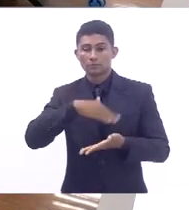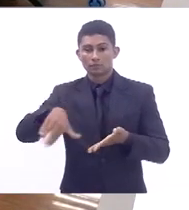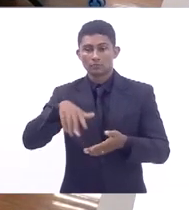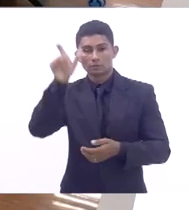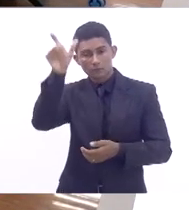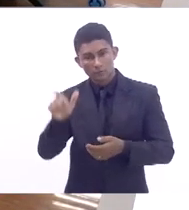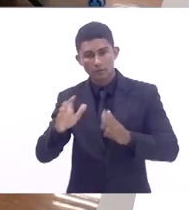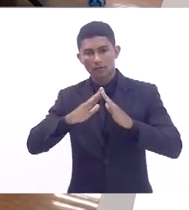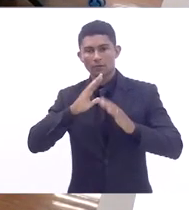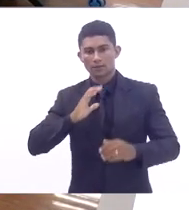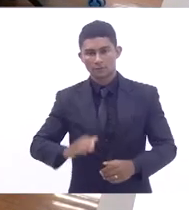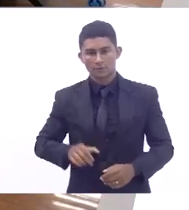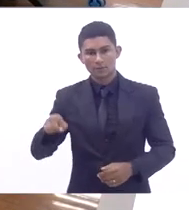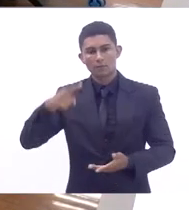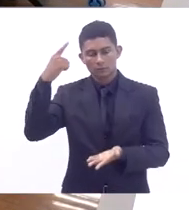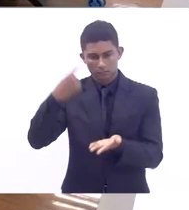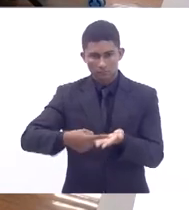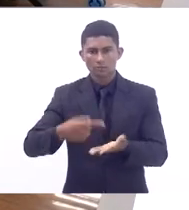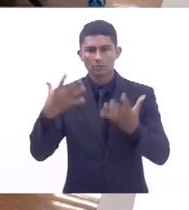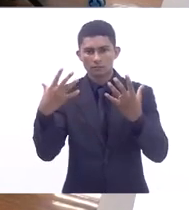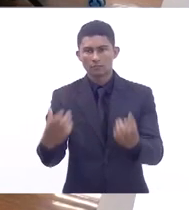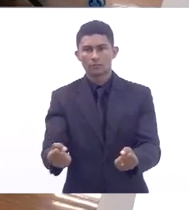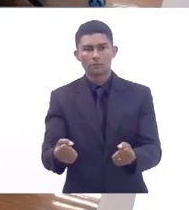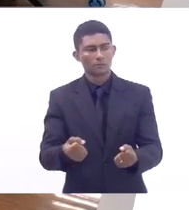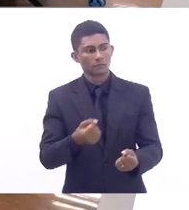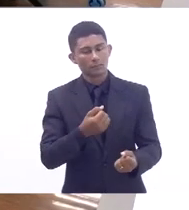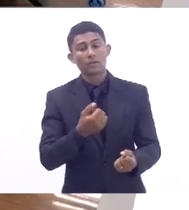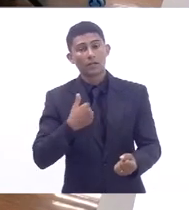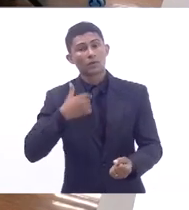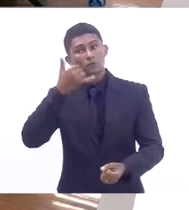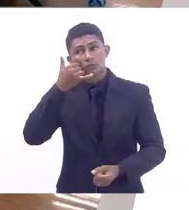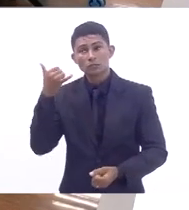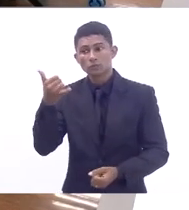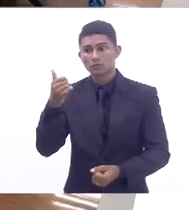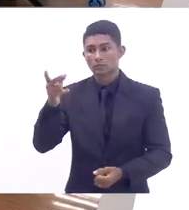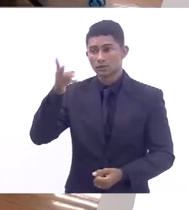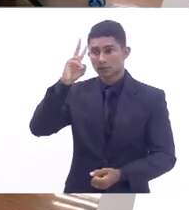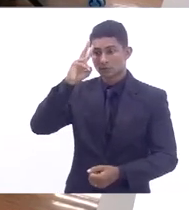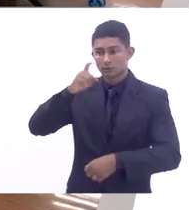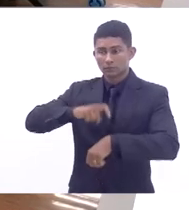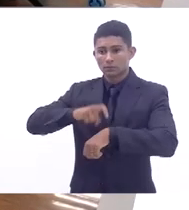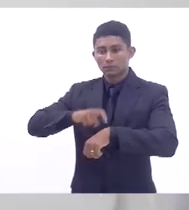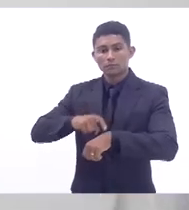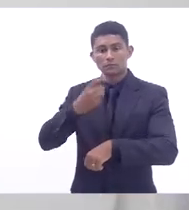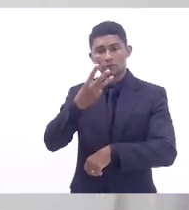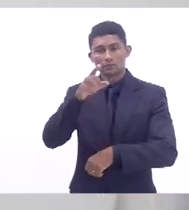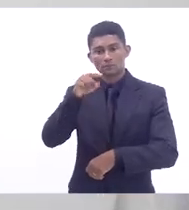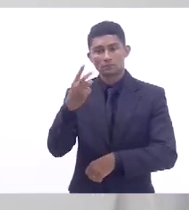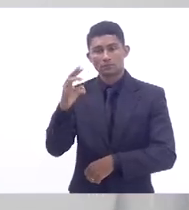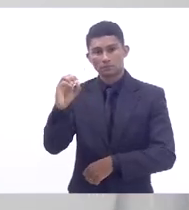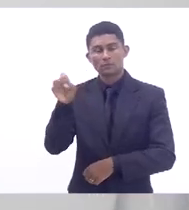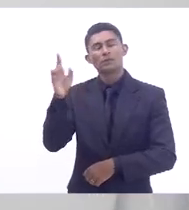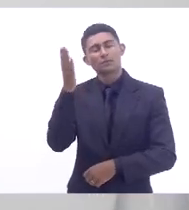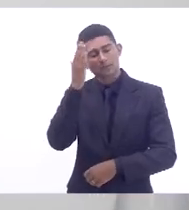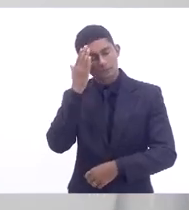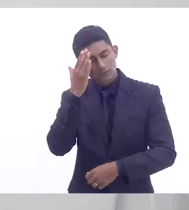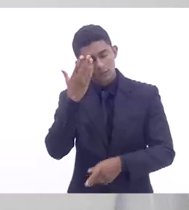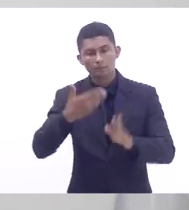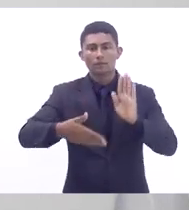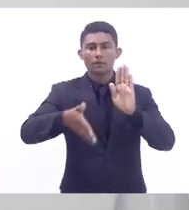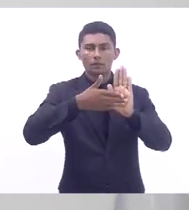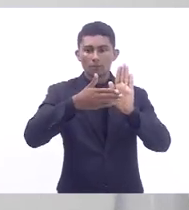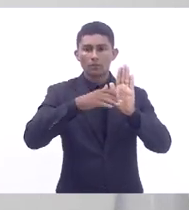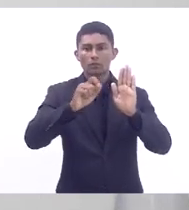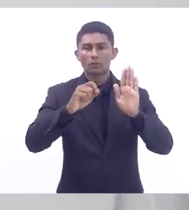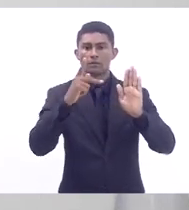confirma audiência que o Flávio inicialmente a pedido insiste aqui agora para segunda-feira 1530 Ele já sabe que a pauta é